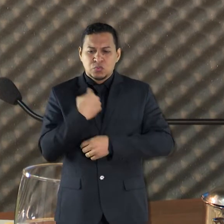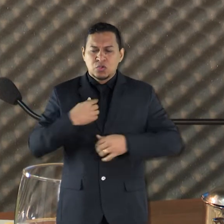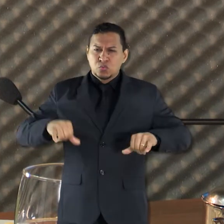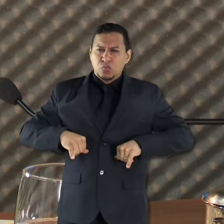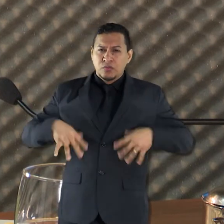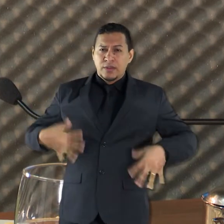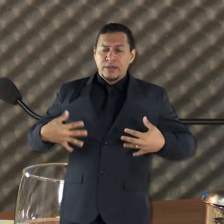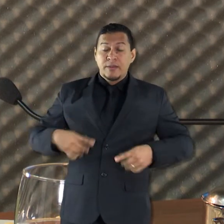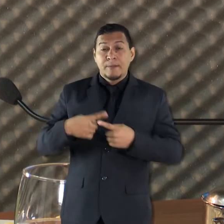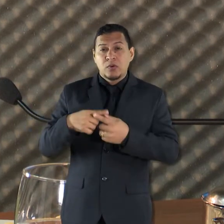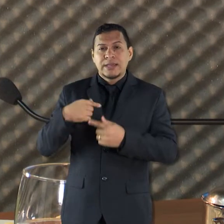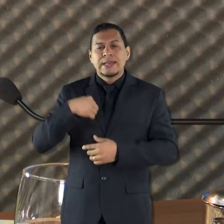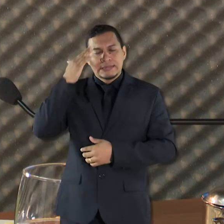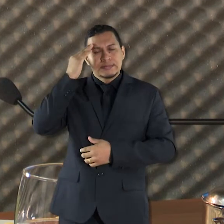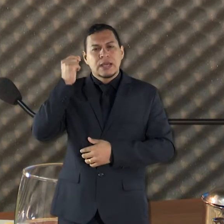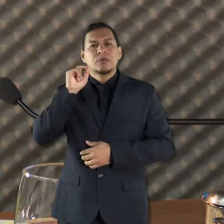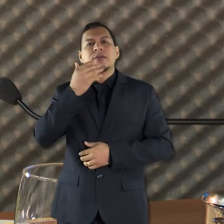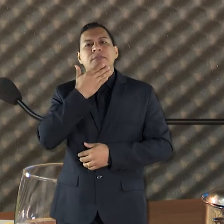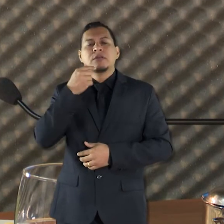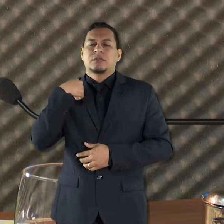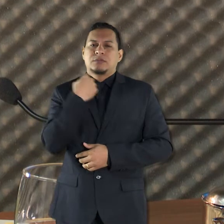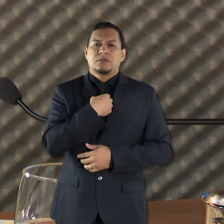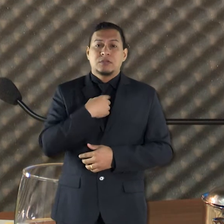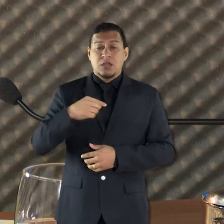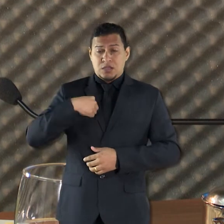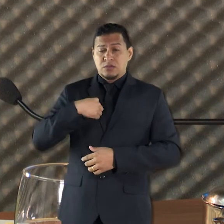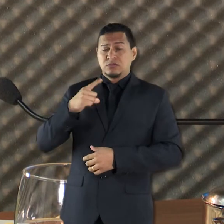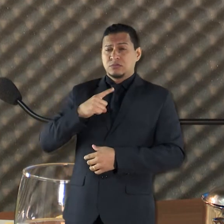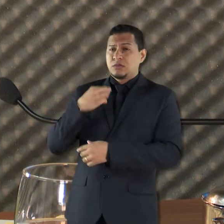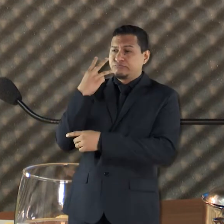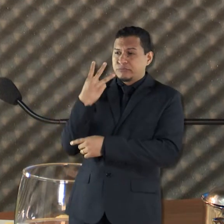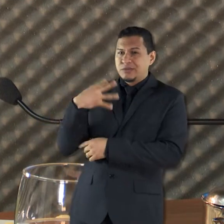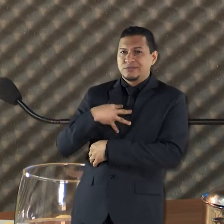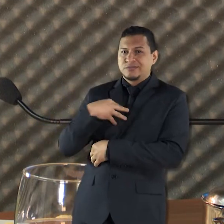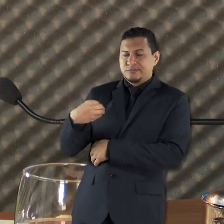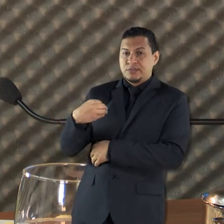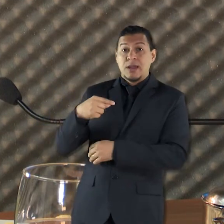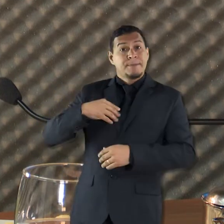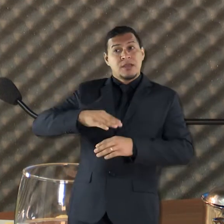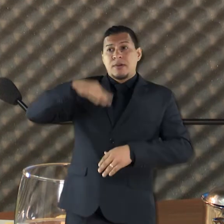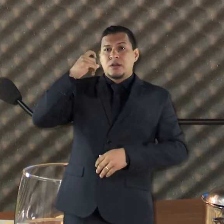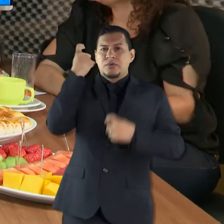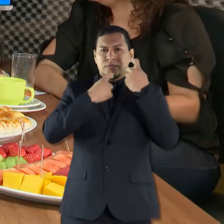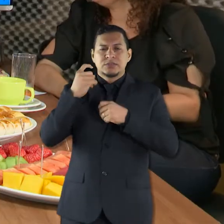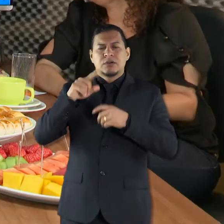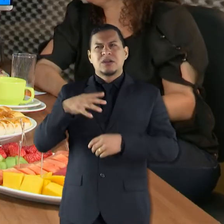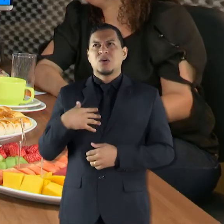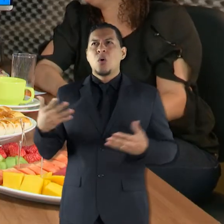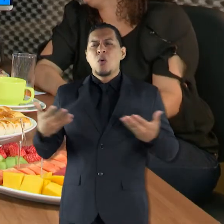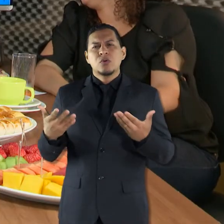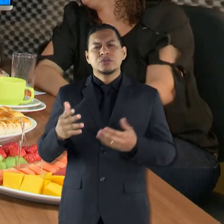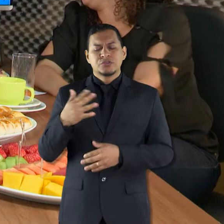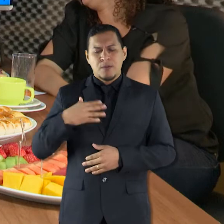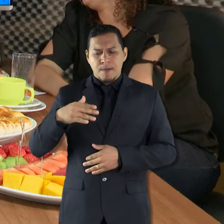gente, né? Certeza. Então, e você tem filhos? Tenho 3. 3 filhos? A minha preocupação era meus filhos e minha esposa nessa doença. Olha, qual a idade deles